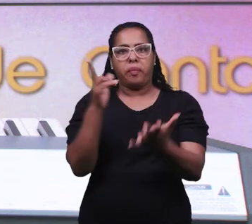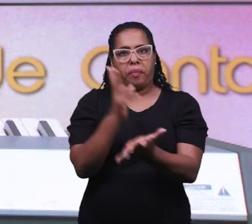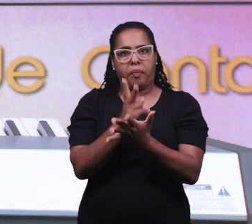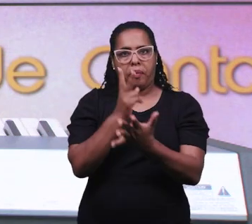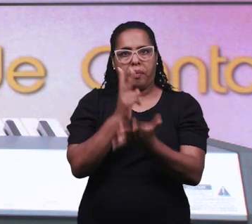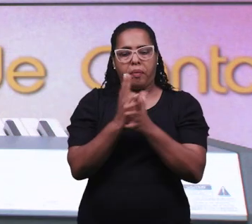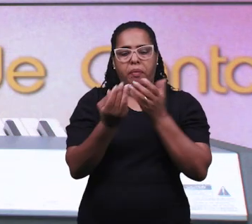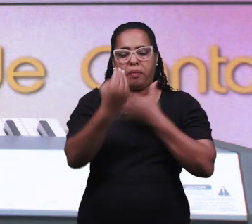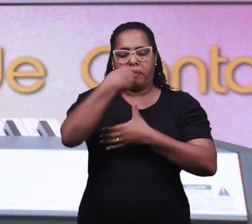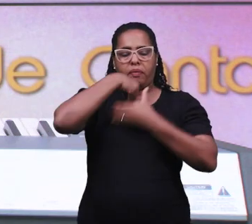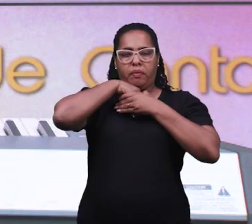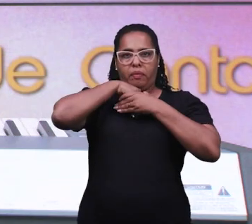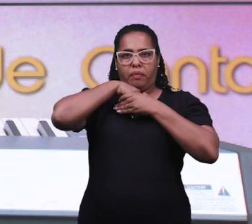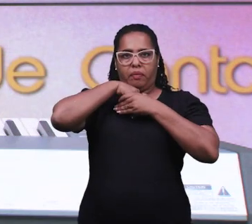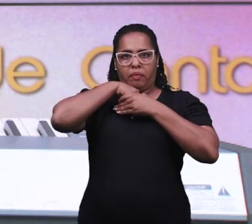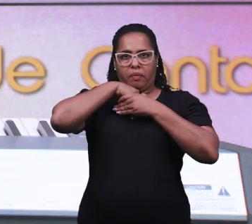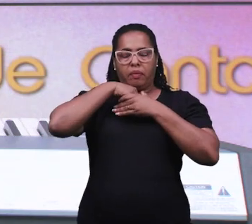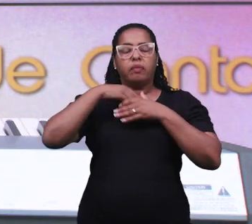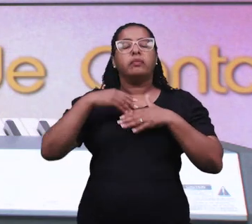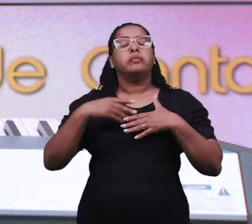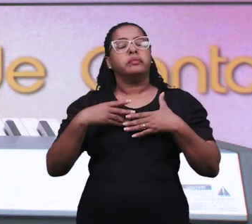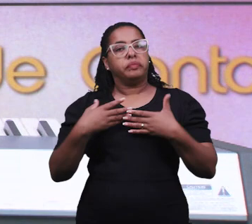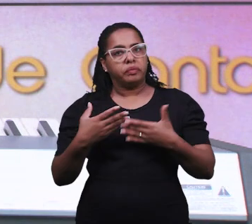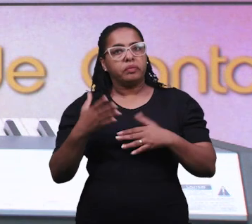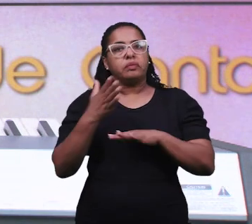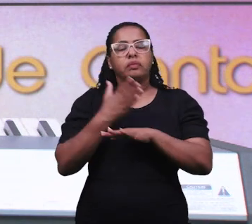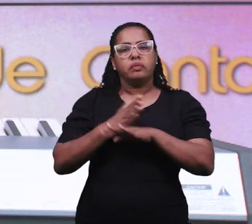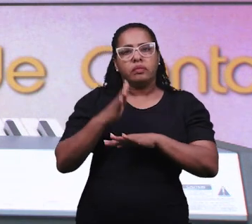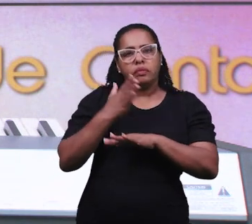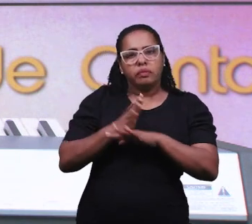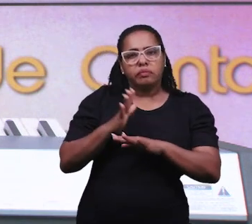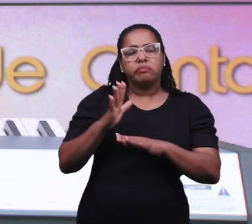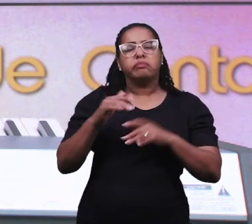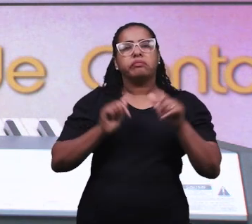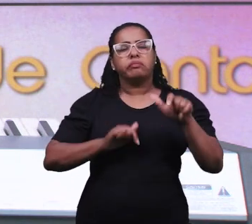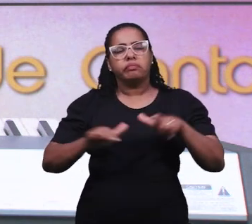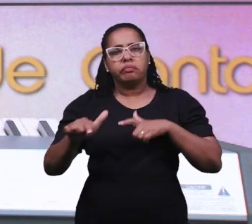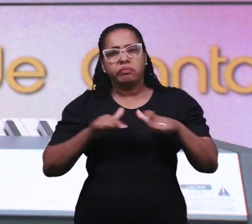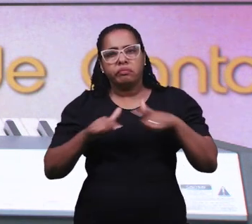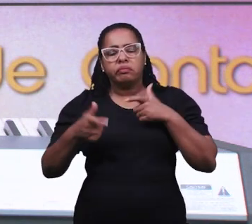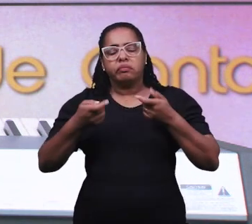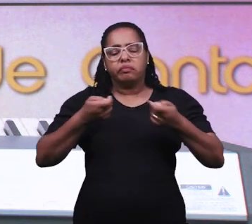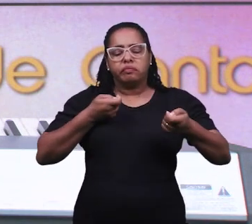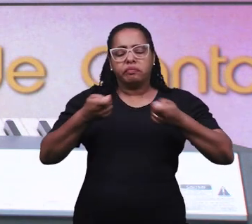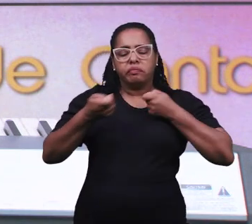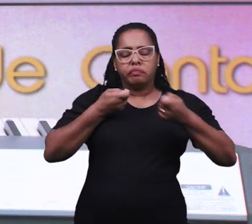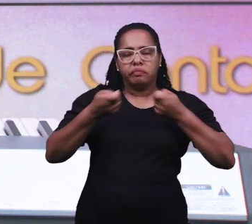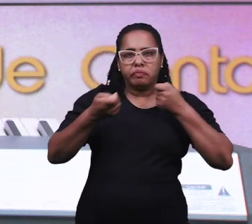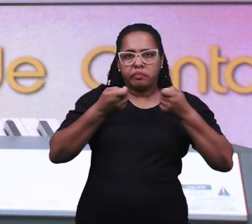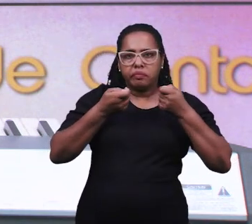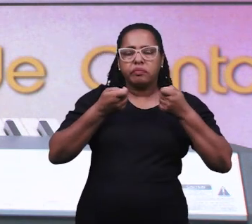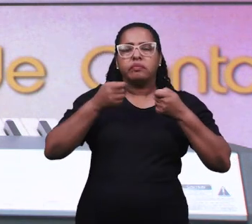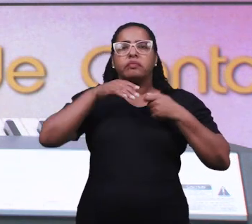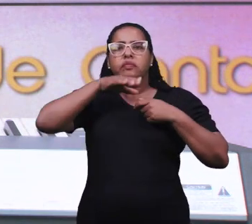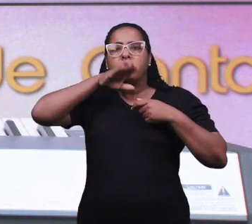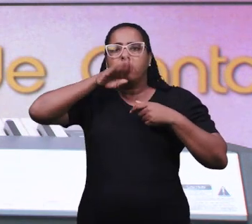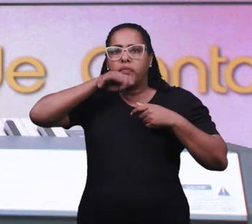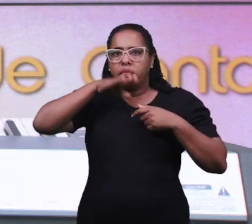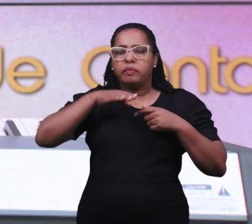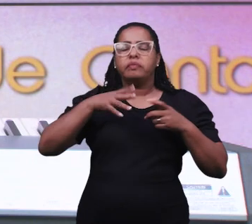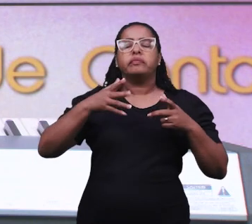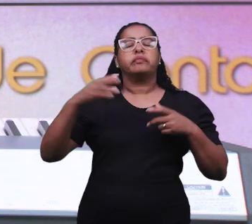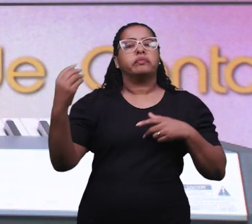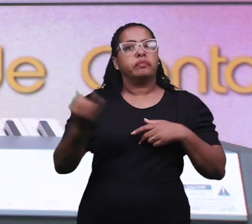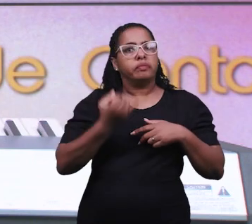que externamente. Então, o exercício, o trabalho de controle muscular da língua é